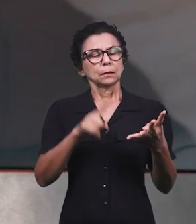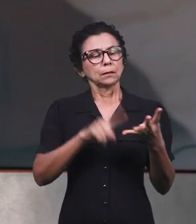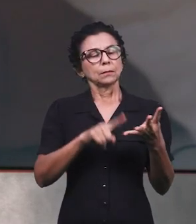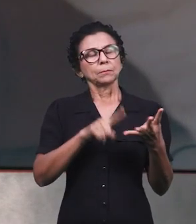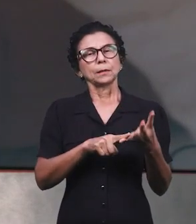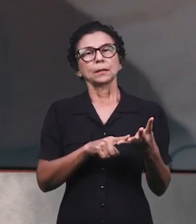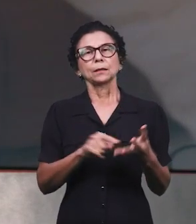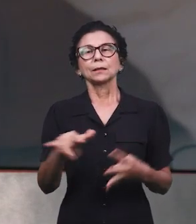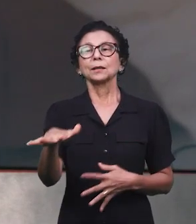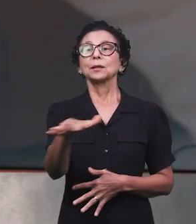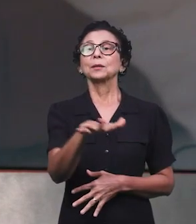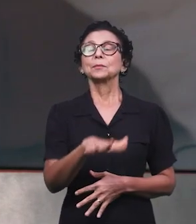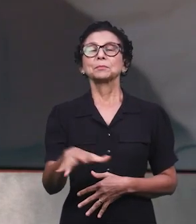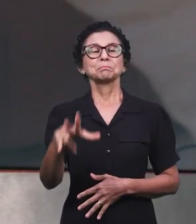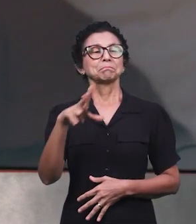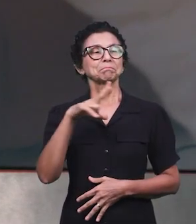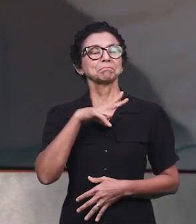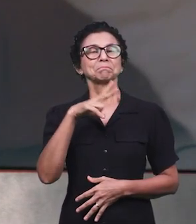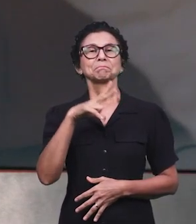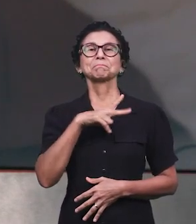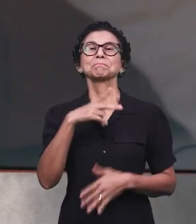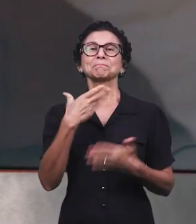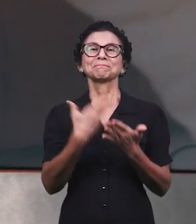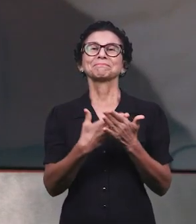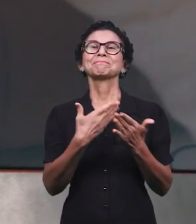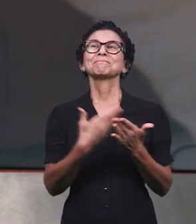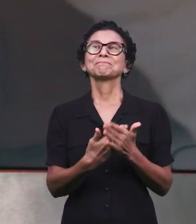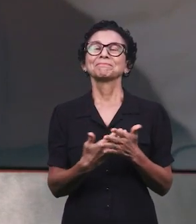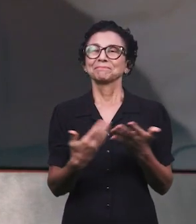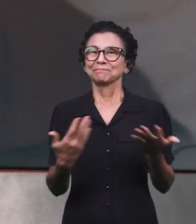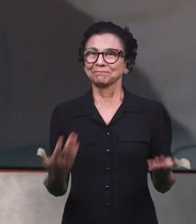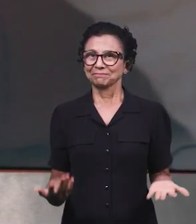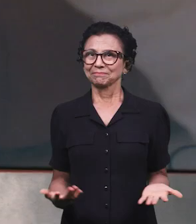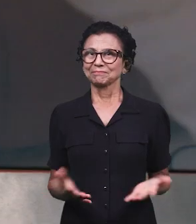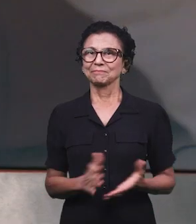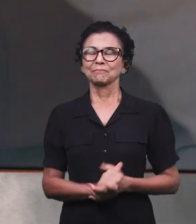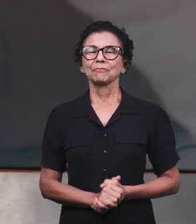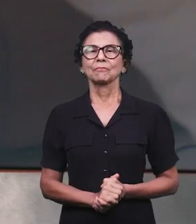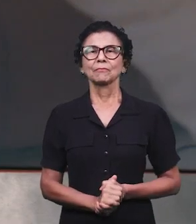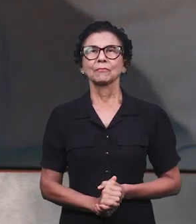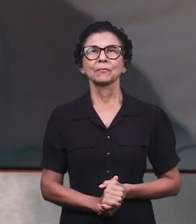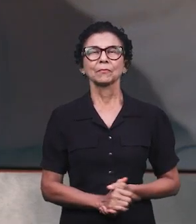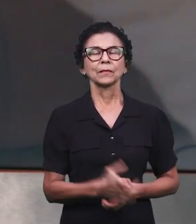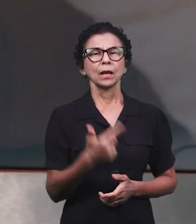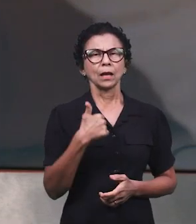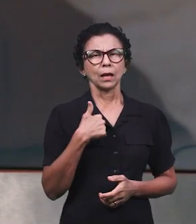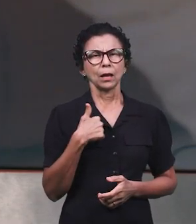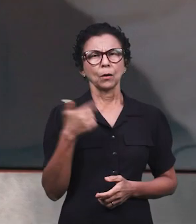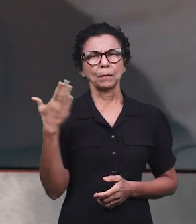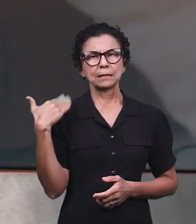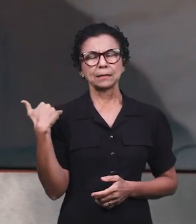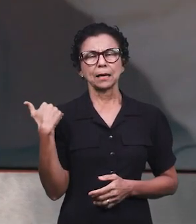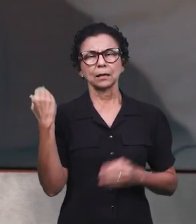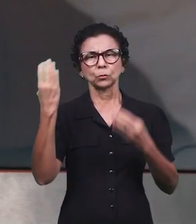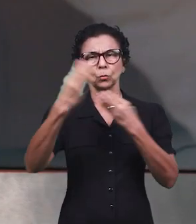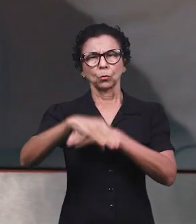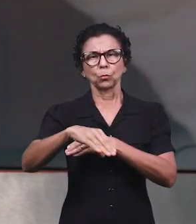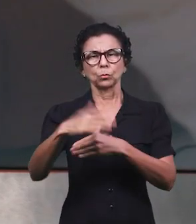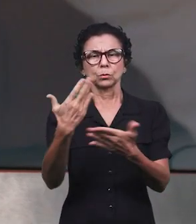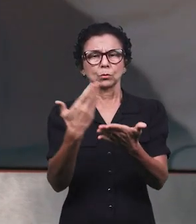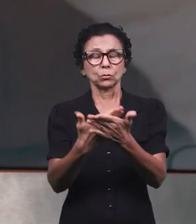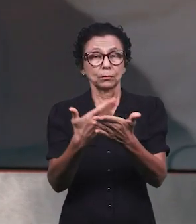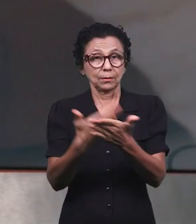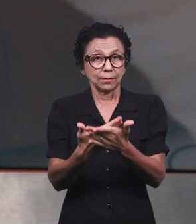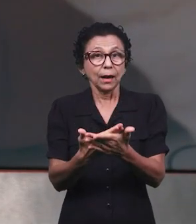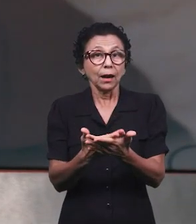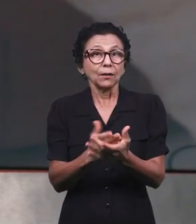ambiente personalizado de estudos, né? Ao longo da minha preparação, quando eu estudava para concursos, eu quero dizer para